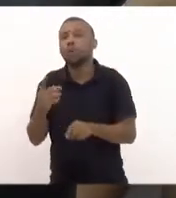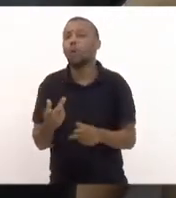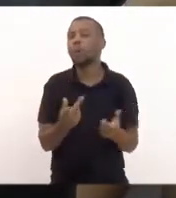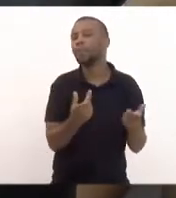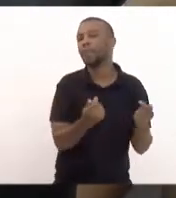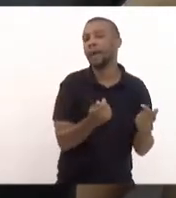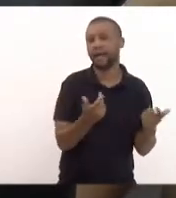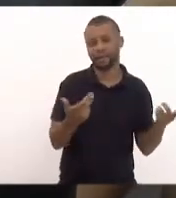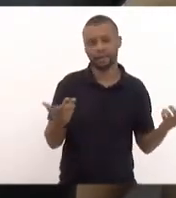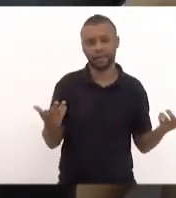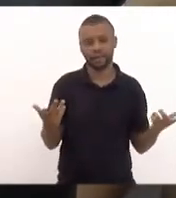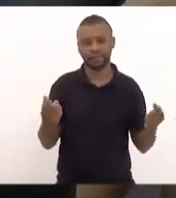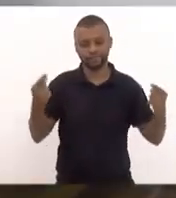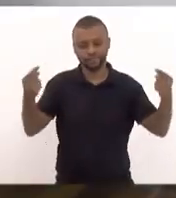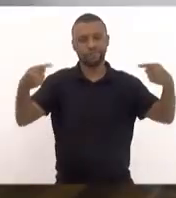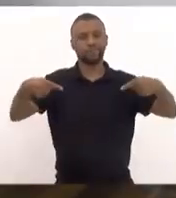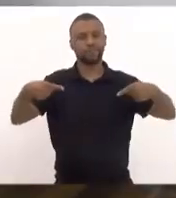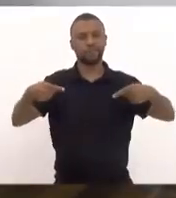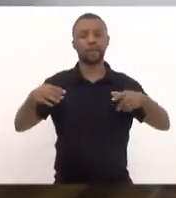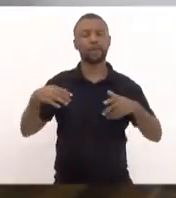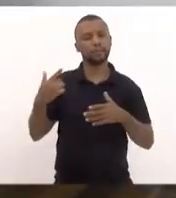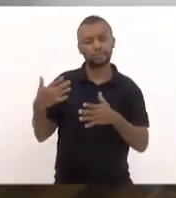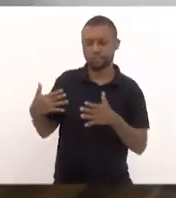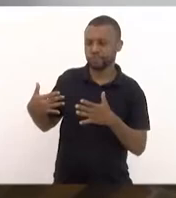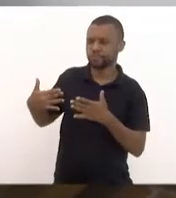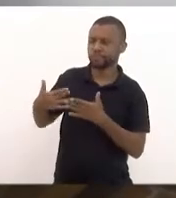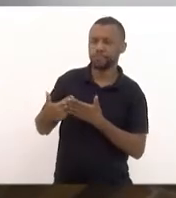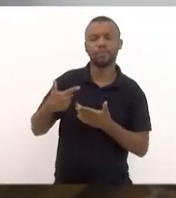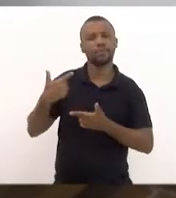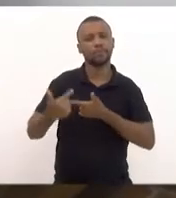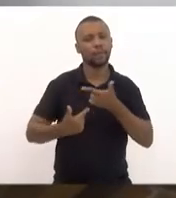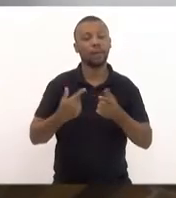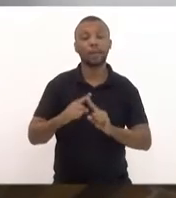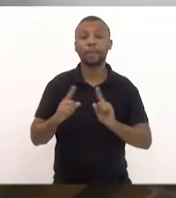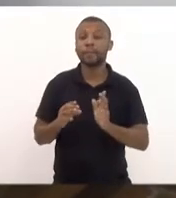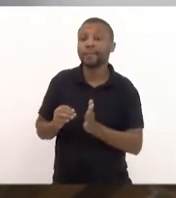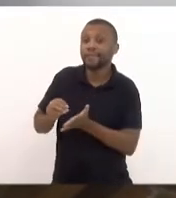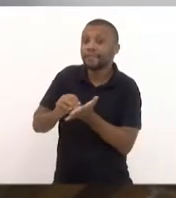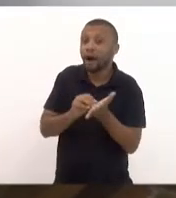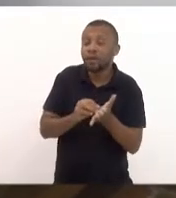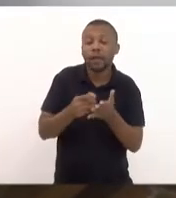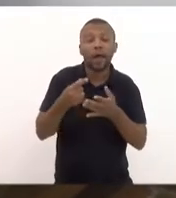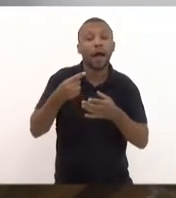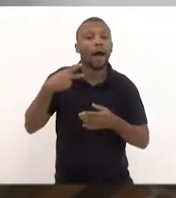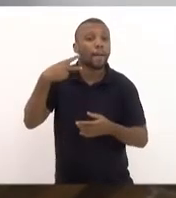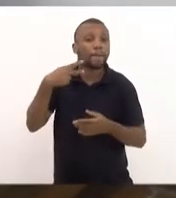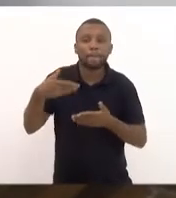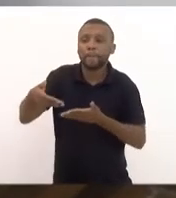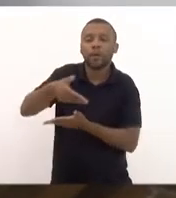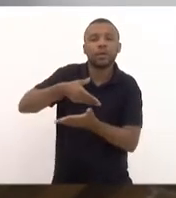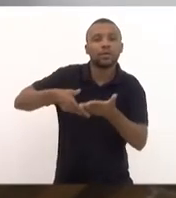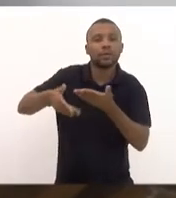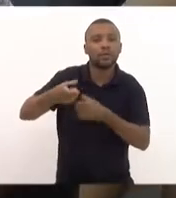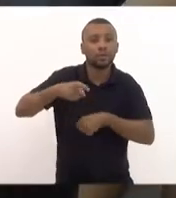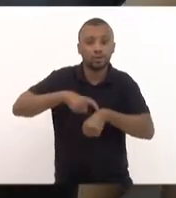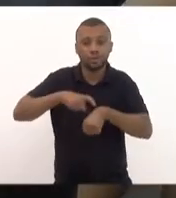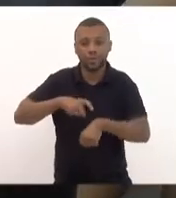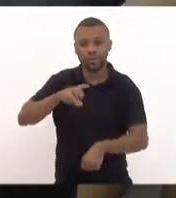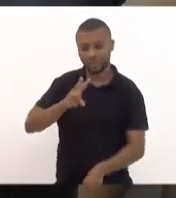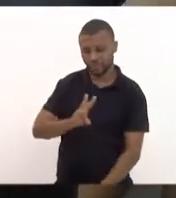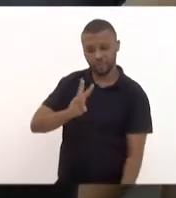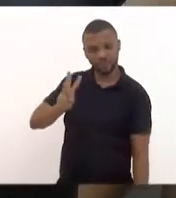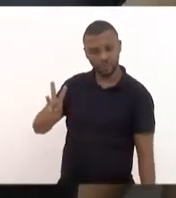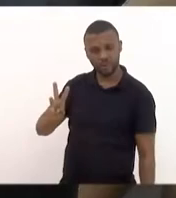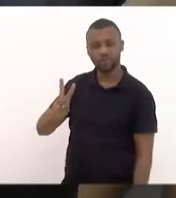todos esses trabalhos, que eu acho que foram importantes, mas o que falta é a política. Quando o Witzel entrou, a